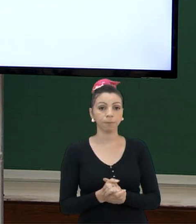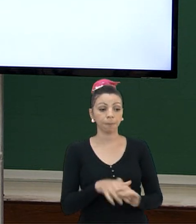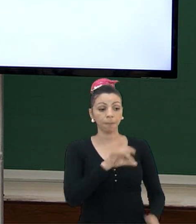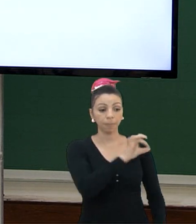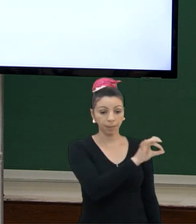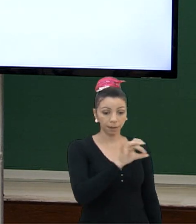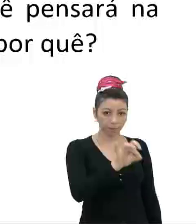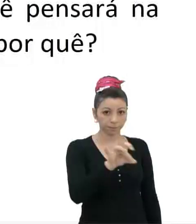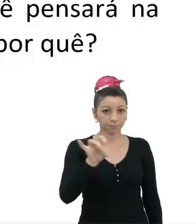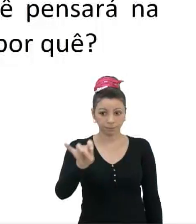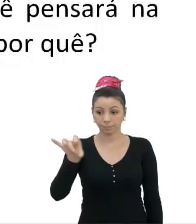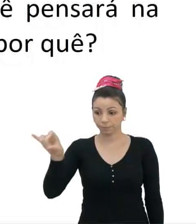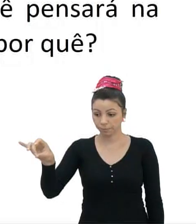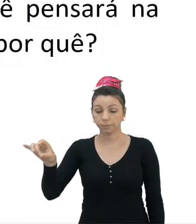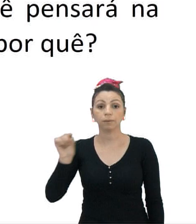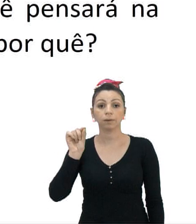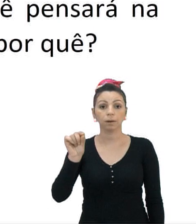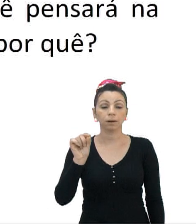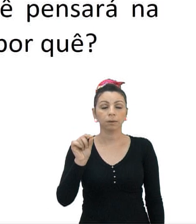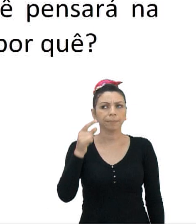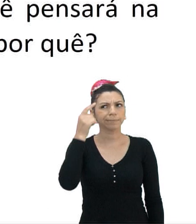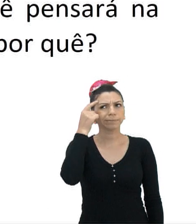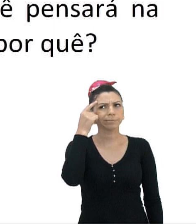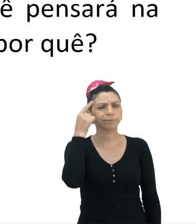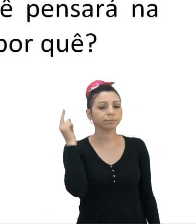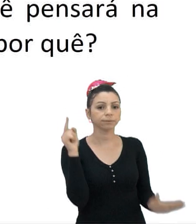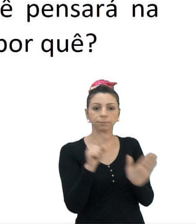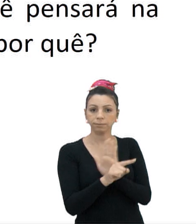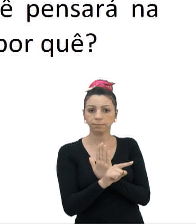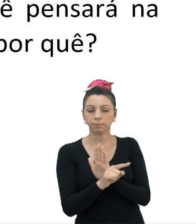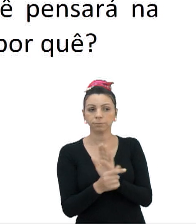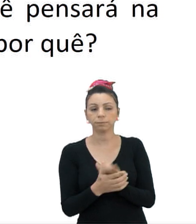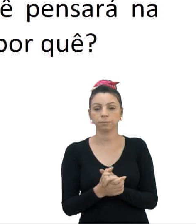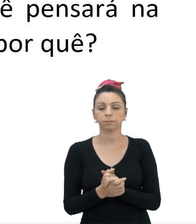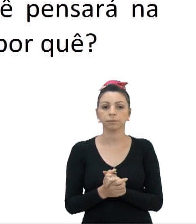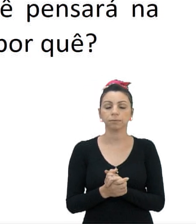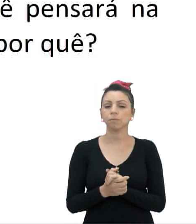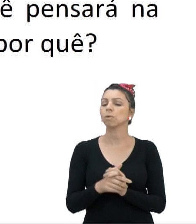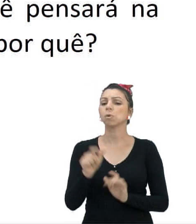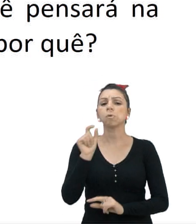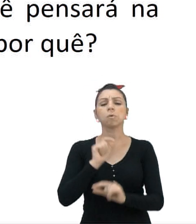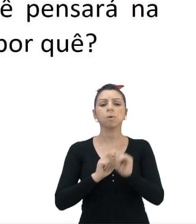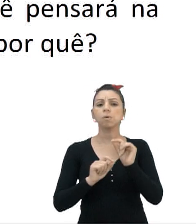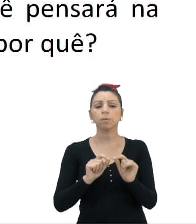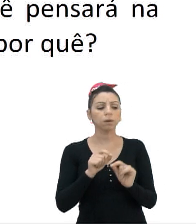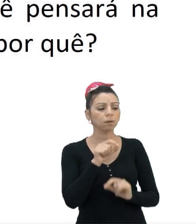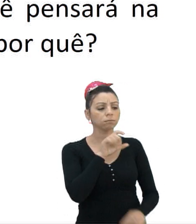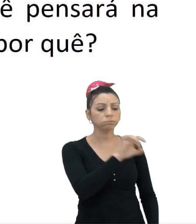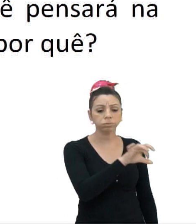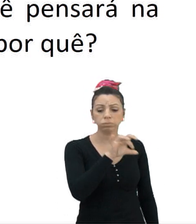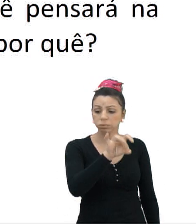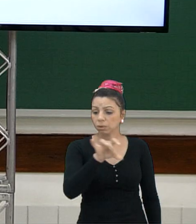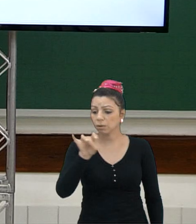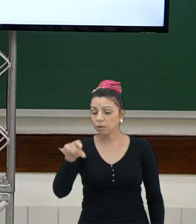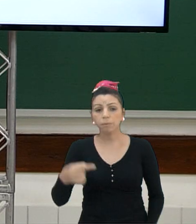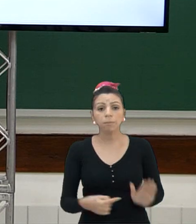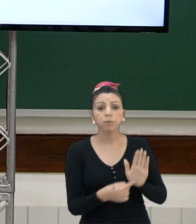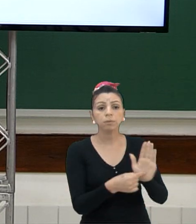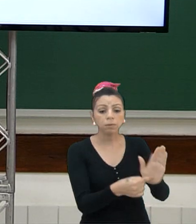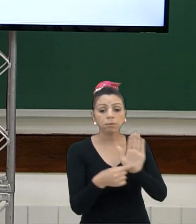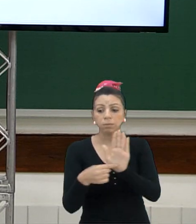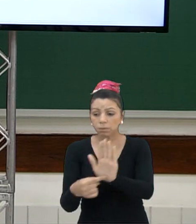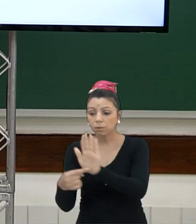um desses itens, você pensará numa pergunta. O que esse item pode oferecer e por